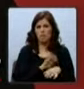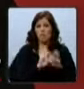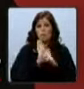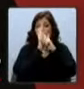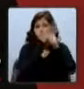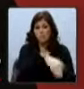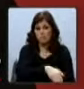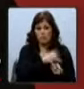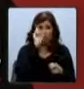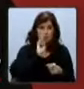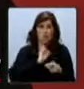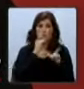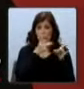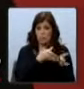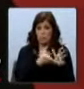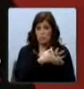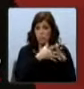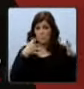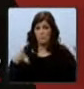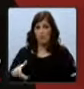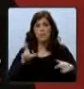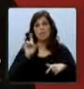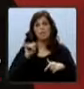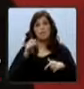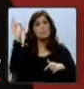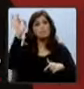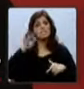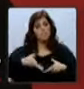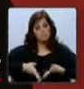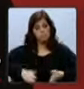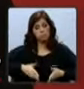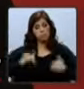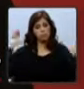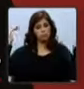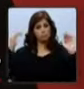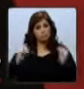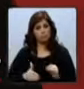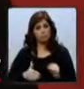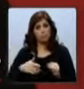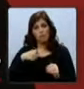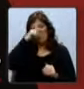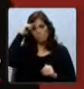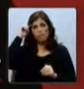género crescente e por outro lado com uma taxa de natalidade com a quebra tal que põe em causa a sustentabilidade demográfica do país